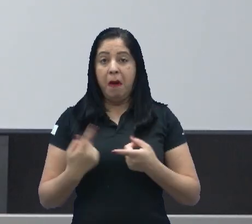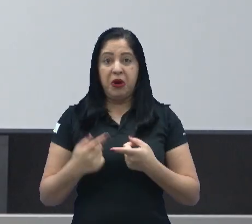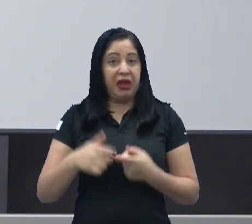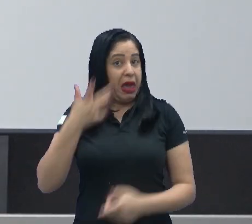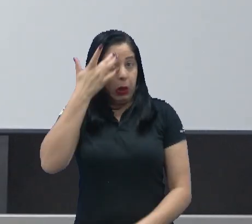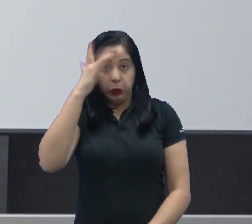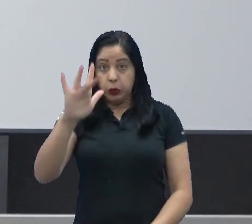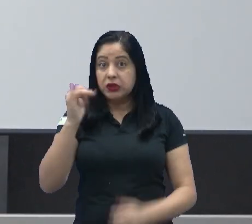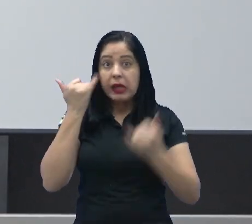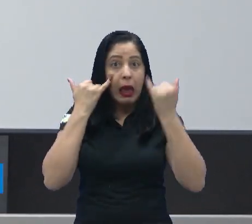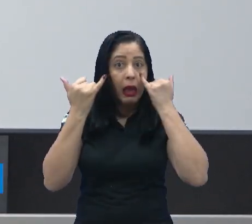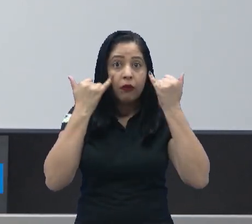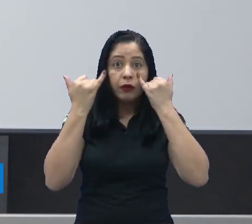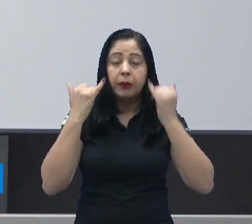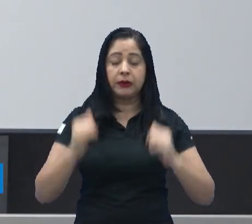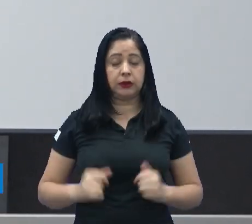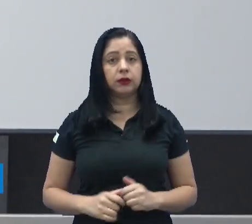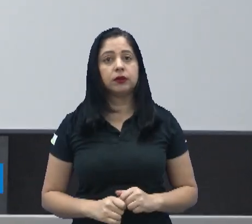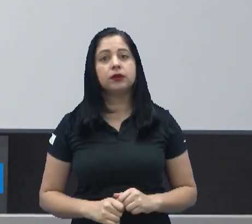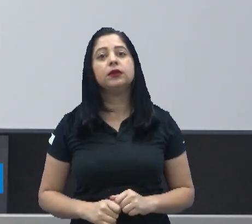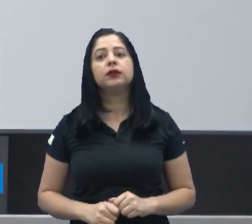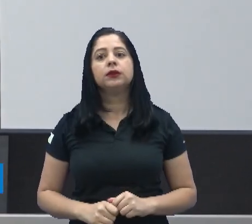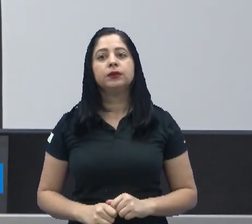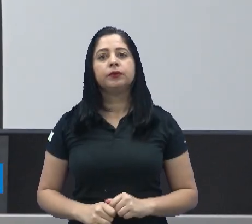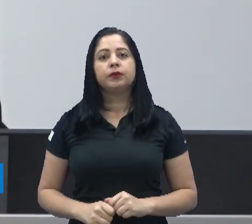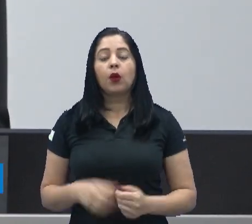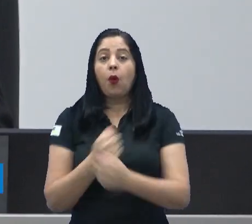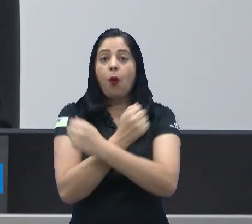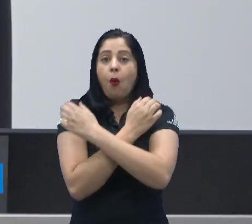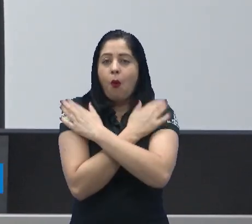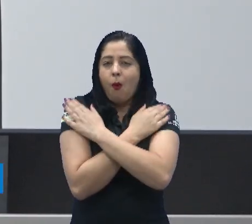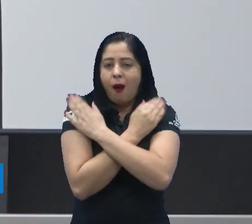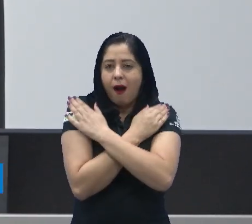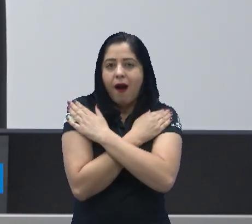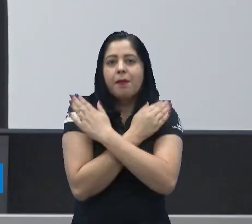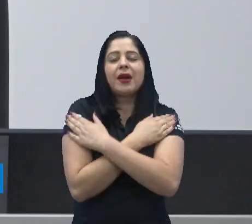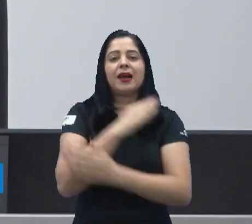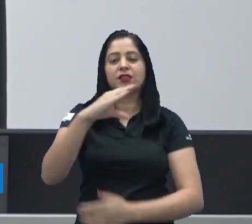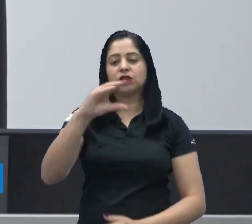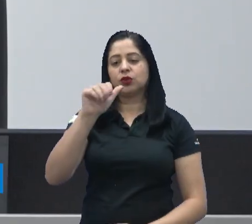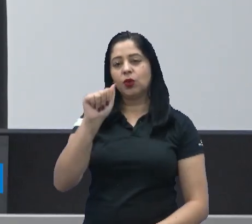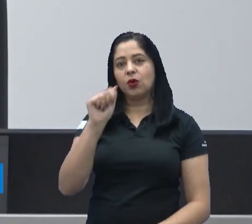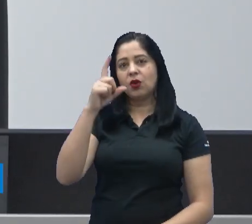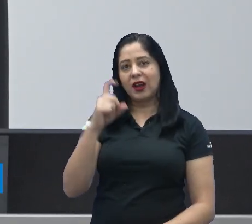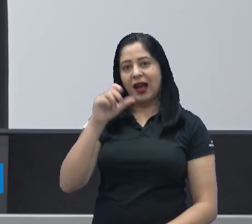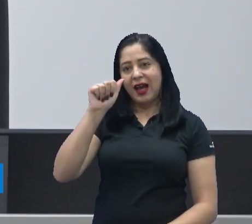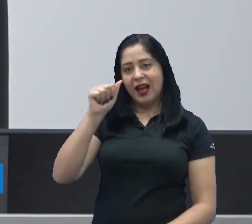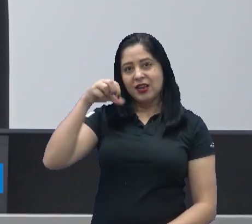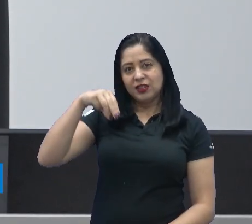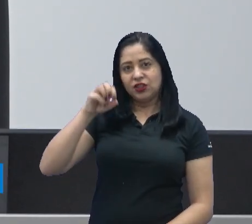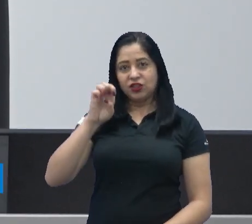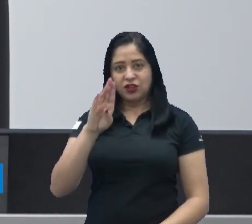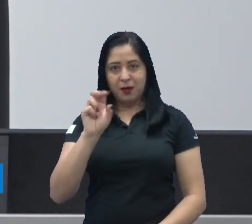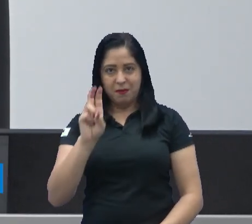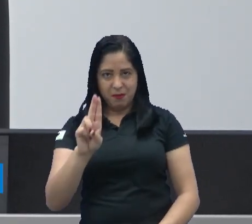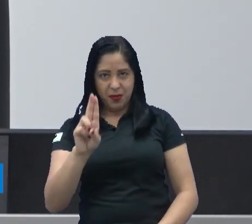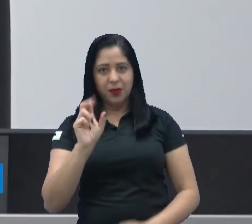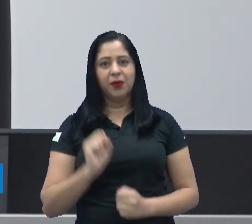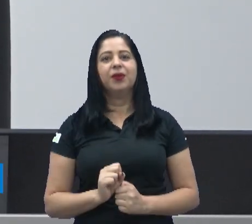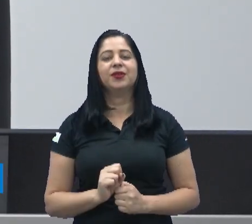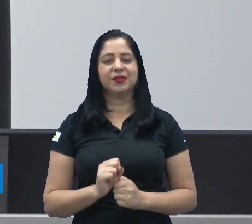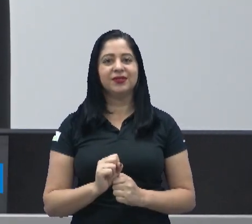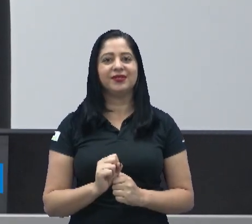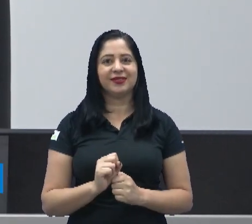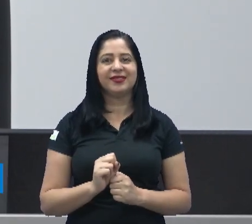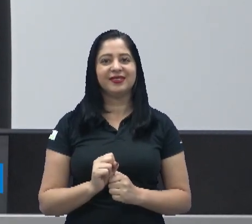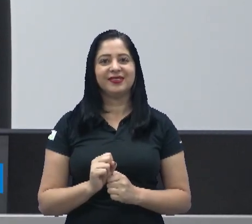mas conte comigo. Queria mandar um abraço aqui para o meu amigo Caxambu, que está sumido aqui da Câmara Municipal, né, Caxambu? Tem ido na nossa